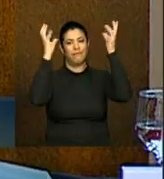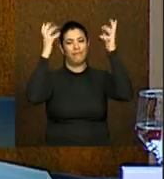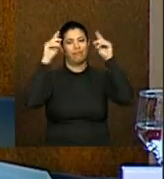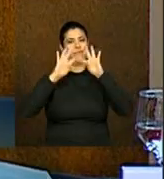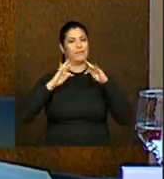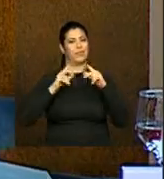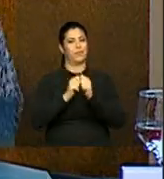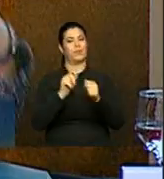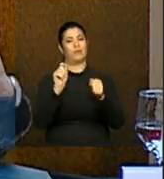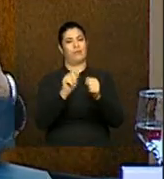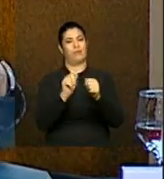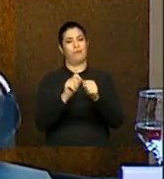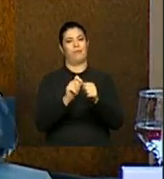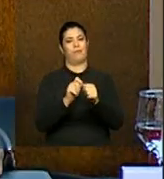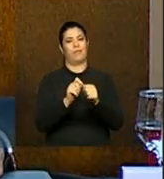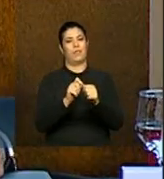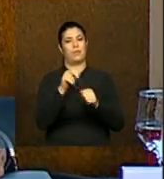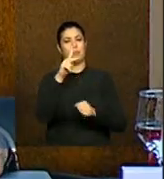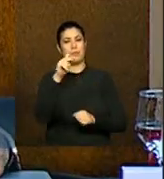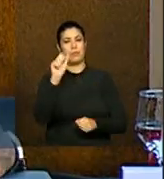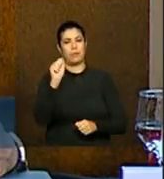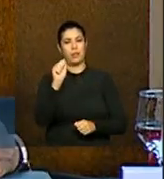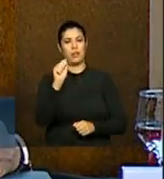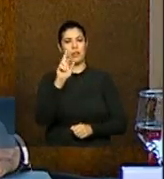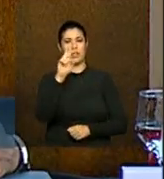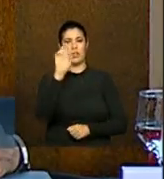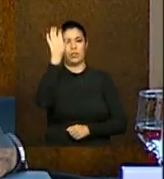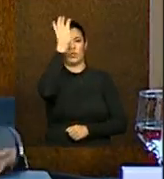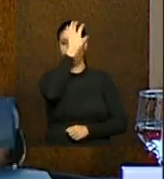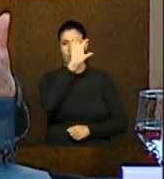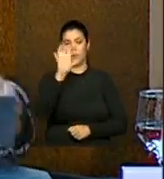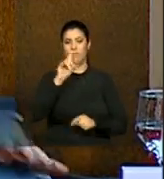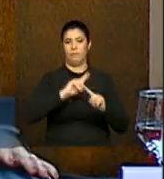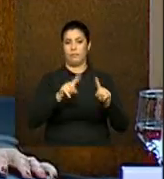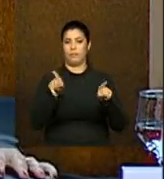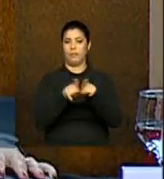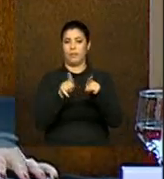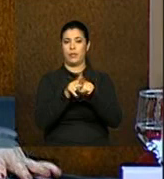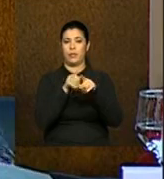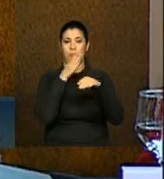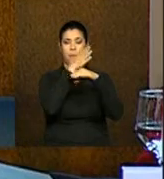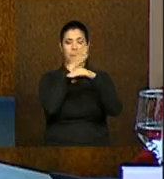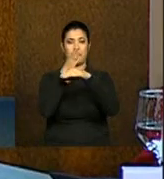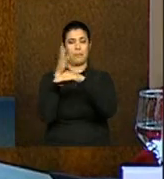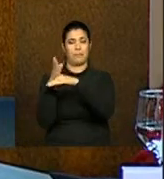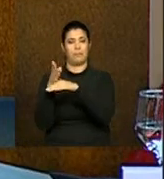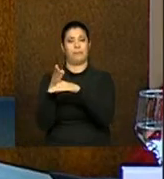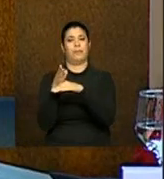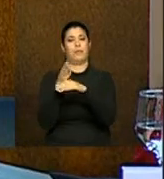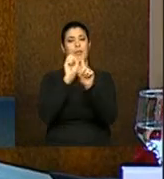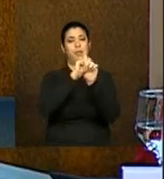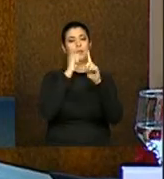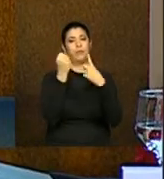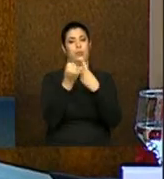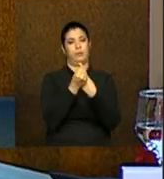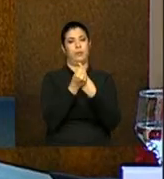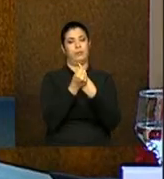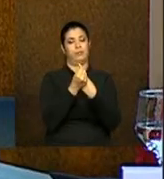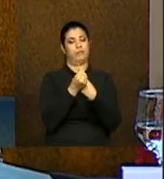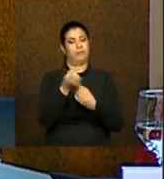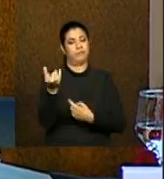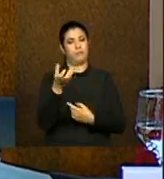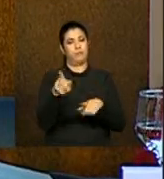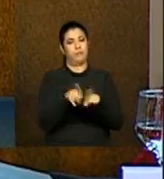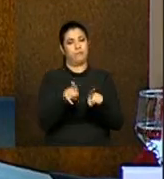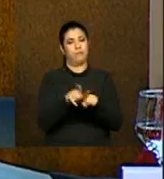porque todos foram feitos, não só PPAS regionais, que já é um avanço, mas com participação da sociedade. Então, eu